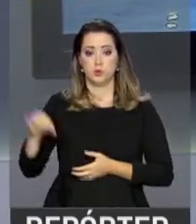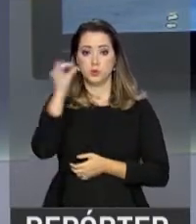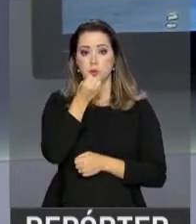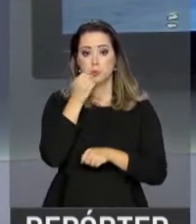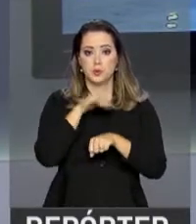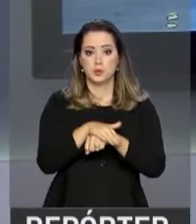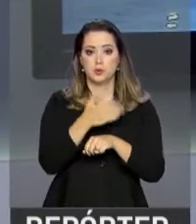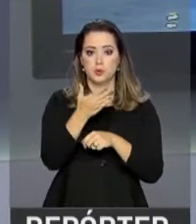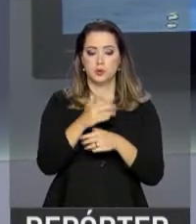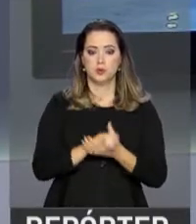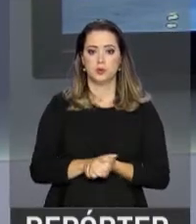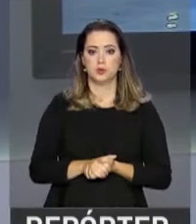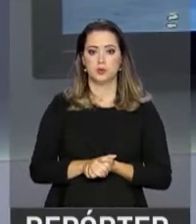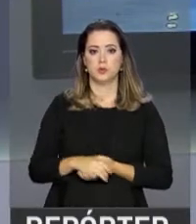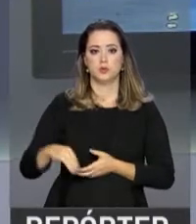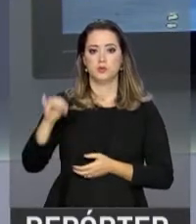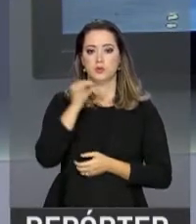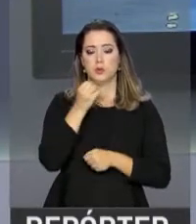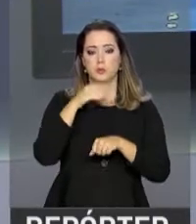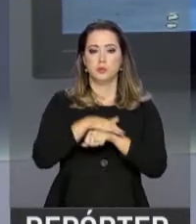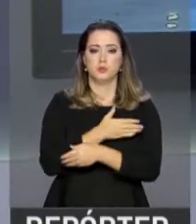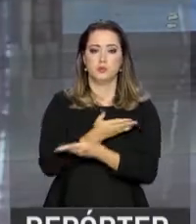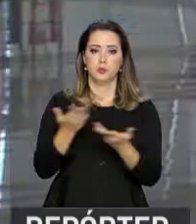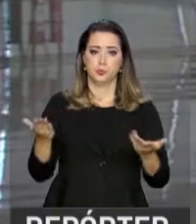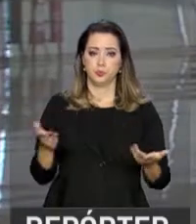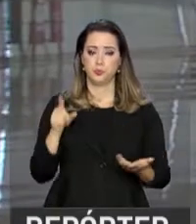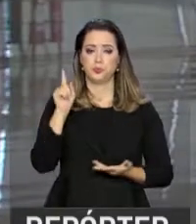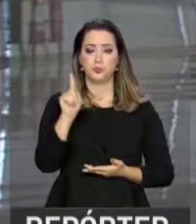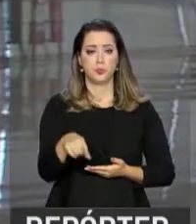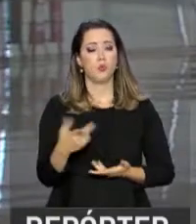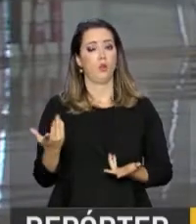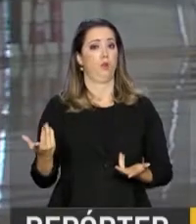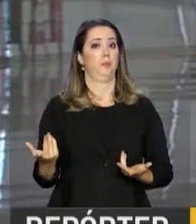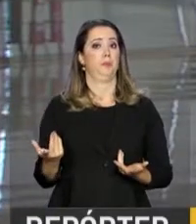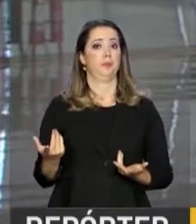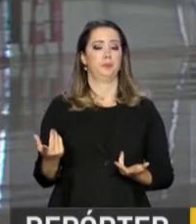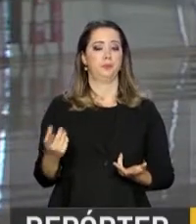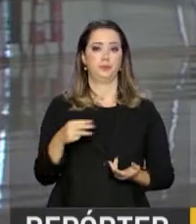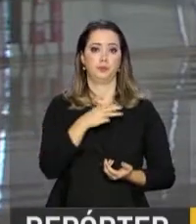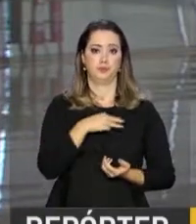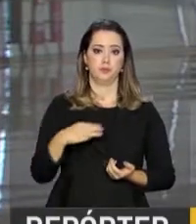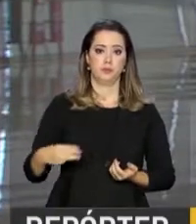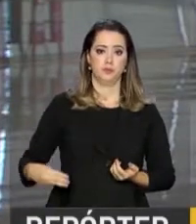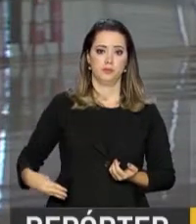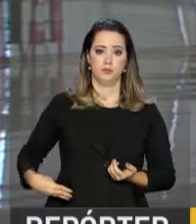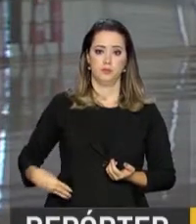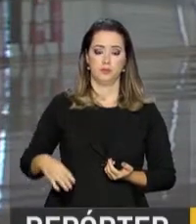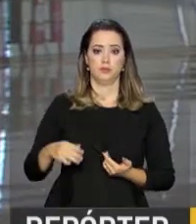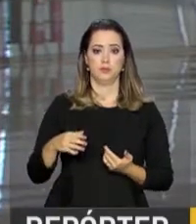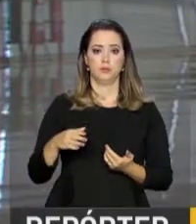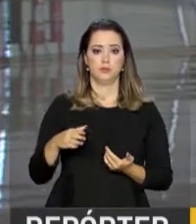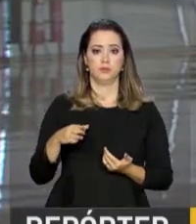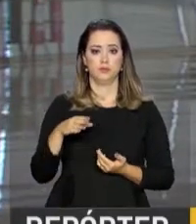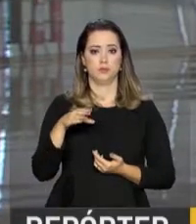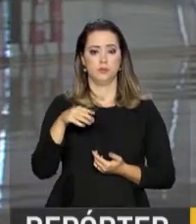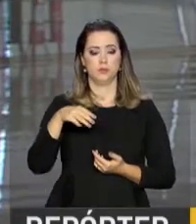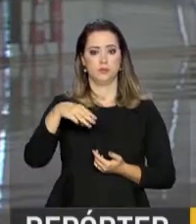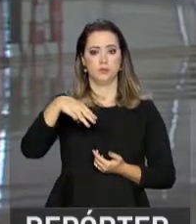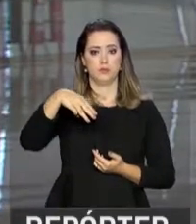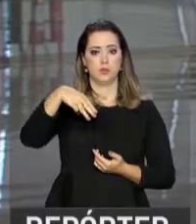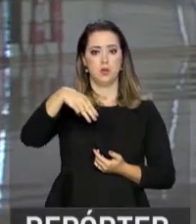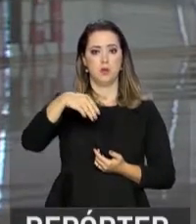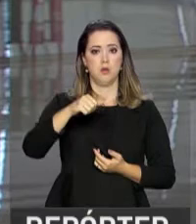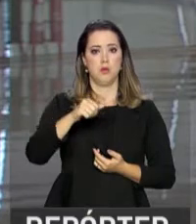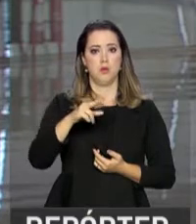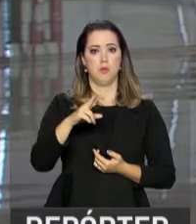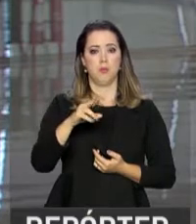boa noite. Boa noite, Thaísa. Boa noite a todos. É isso mesmo. O ministro da Secretaria de Governo, Carlos Marum,